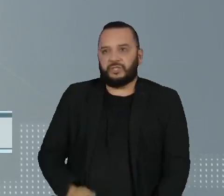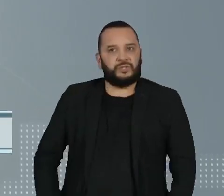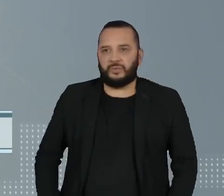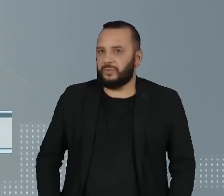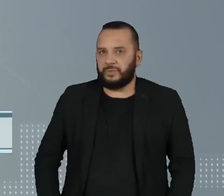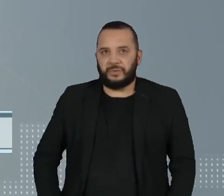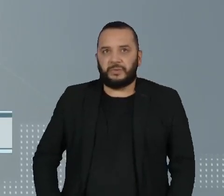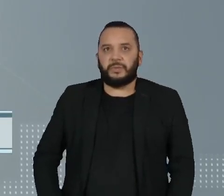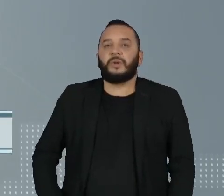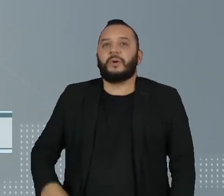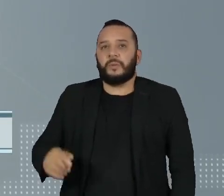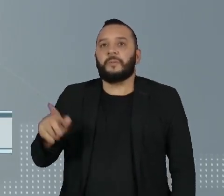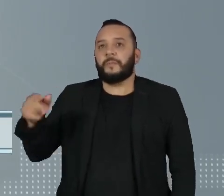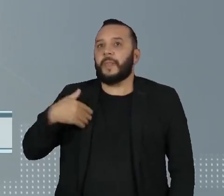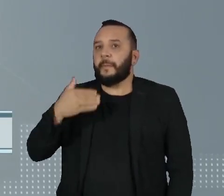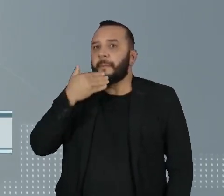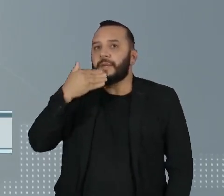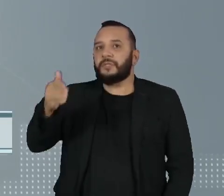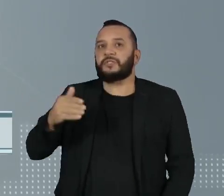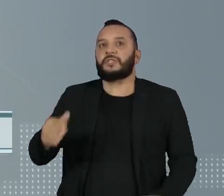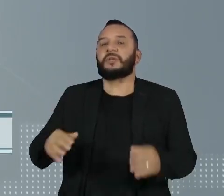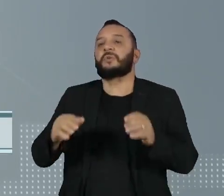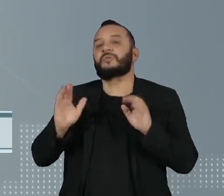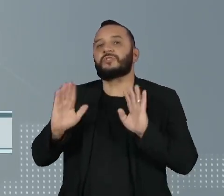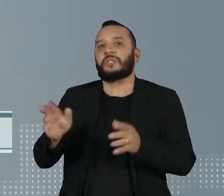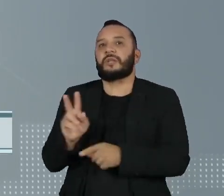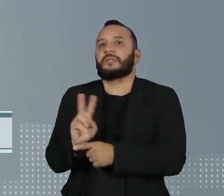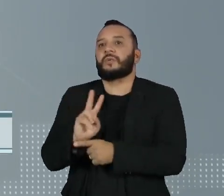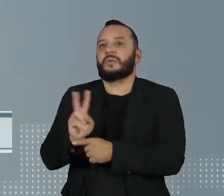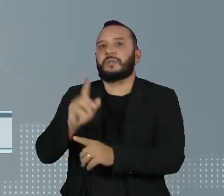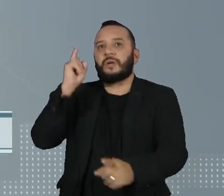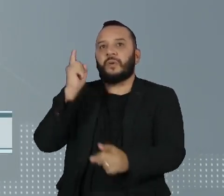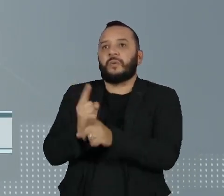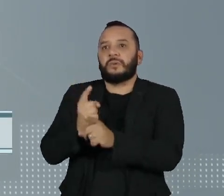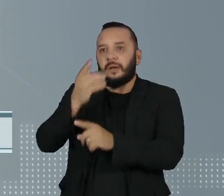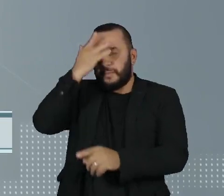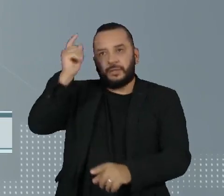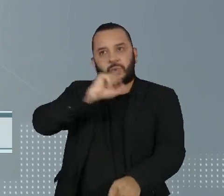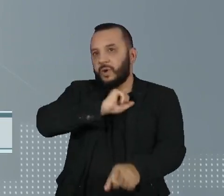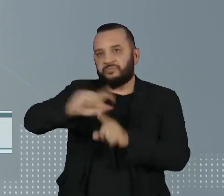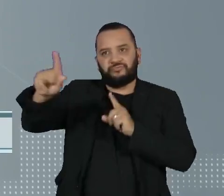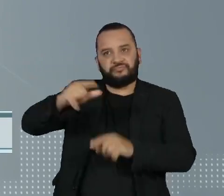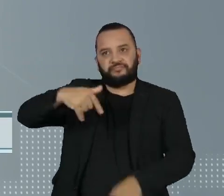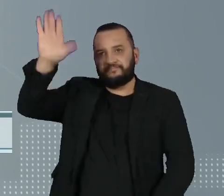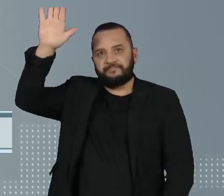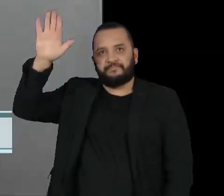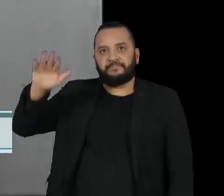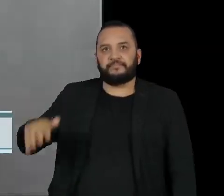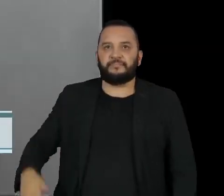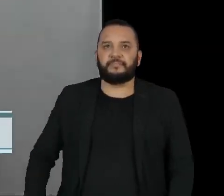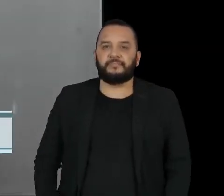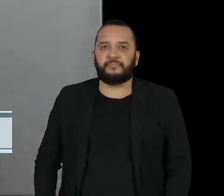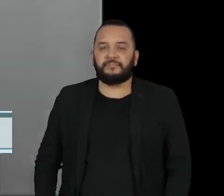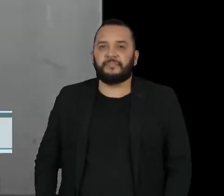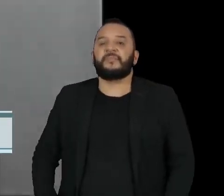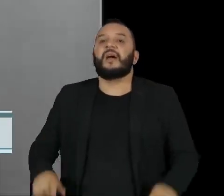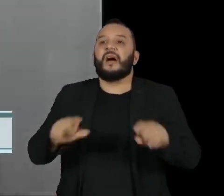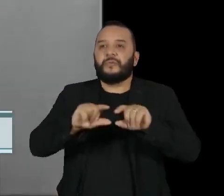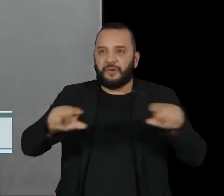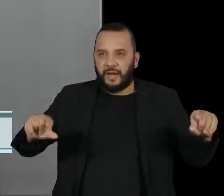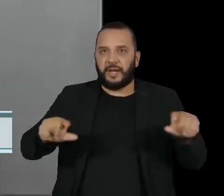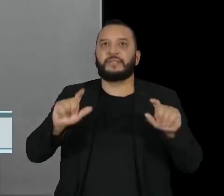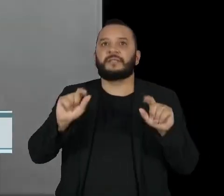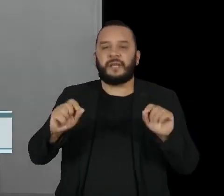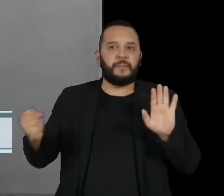O árbitro pediu para que os seguranças identificassem o torcedor, que foi retirado do local. A frase era